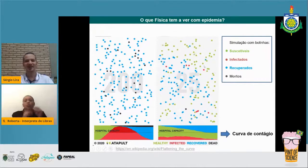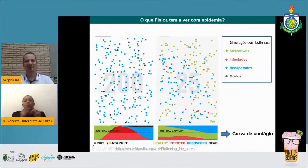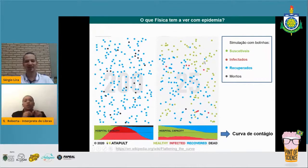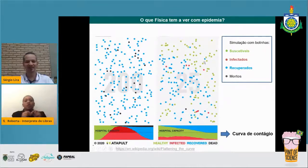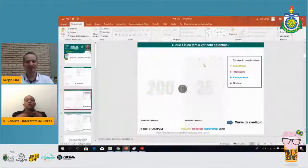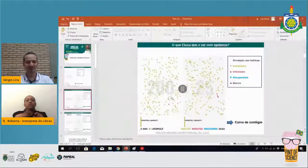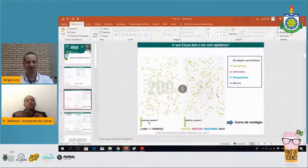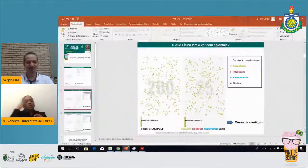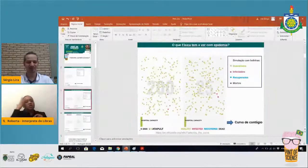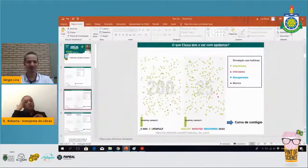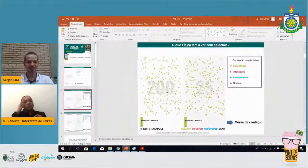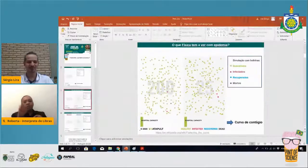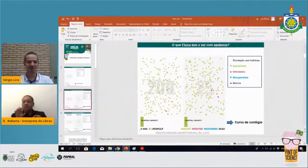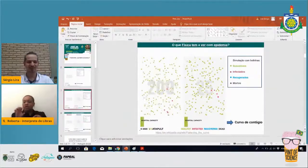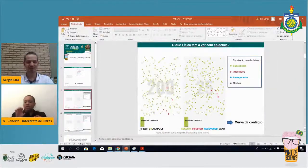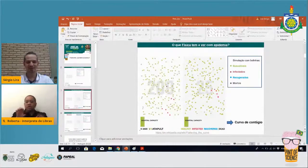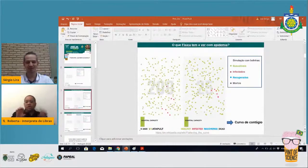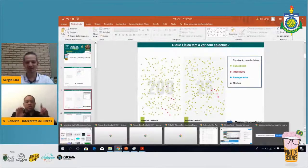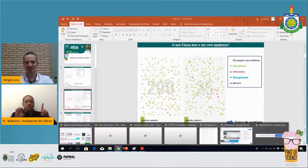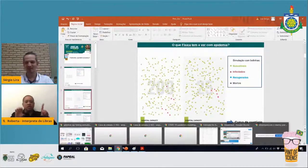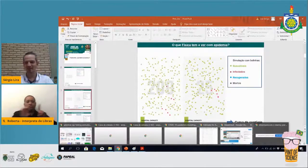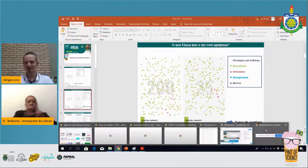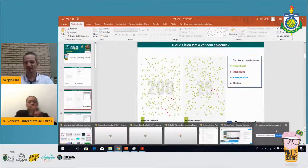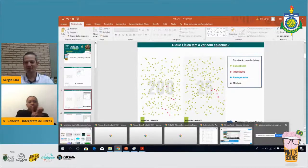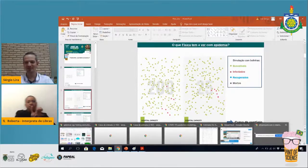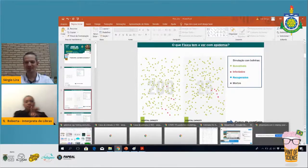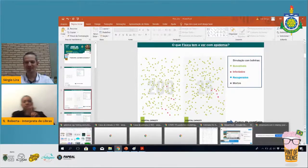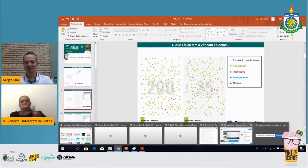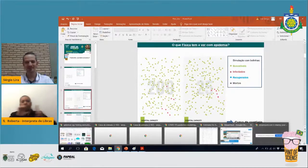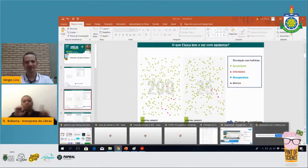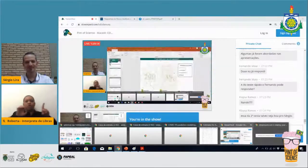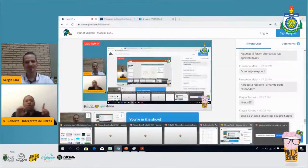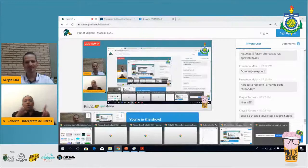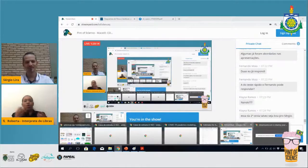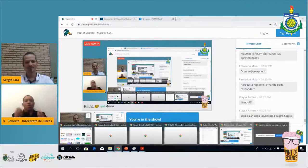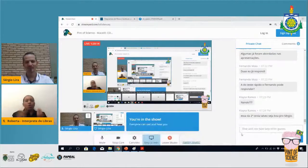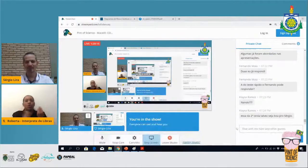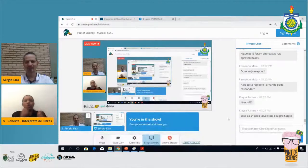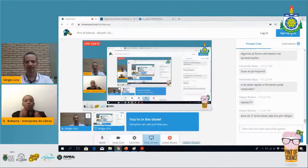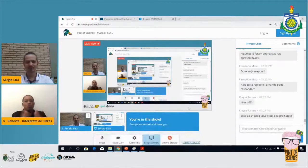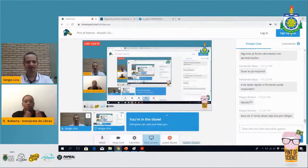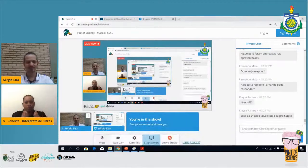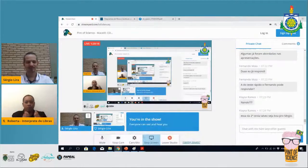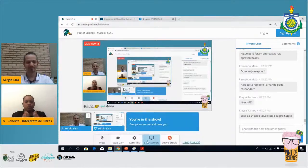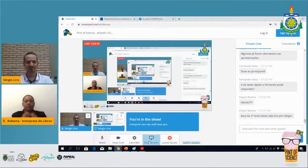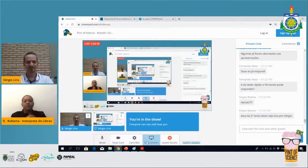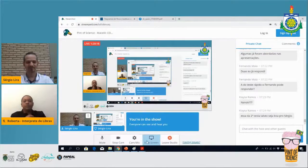conseguir observar as respostas de vocês, vou ter que abrir a minha câmera aqui para ver.